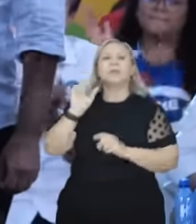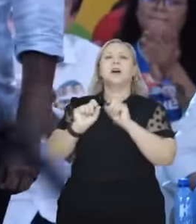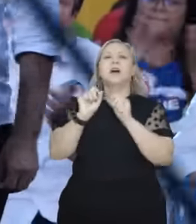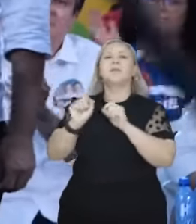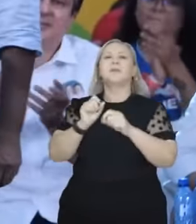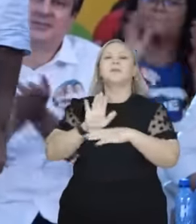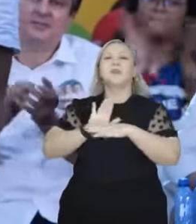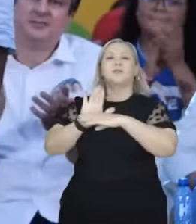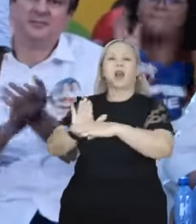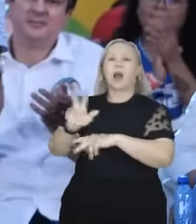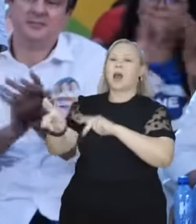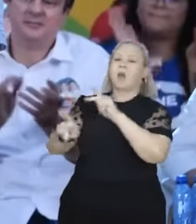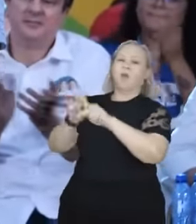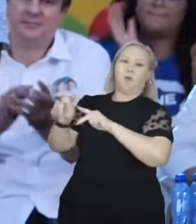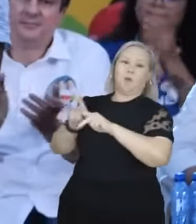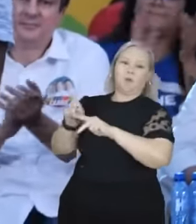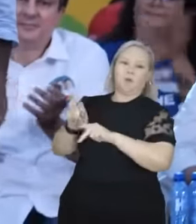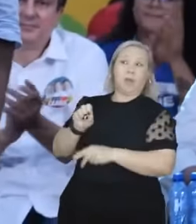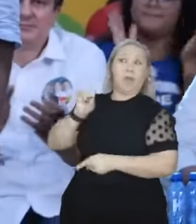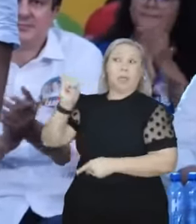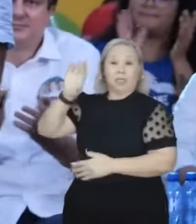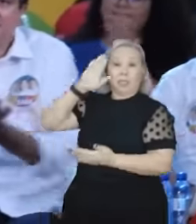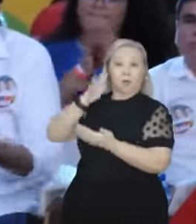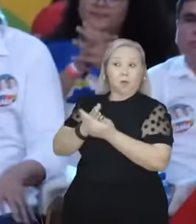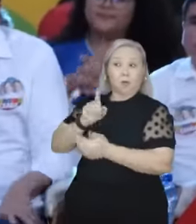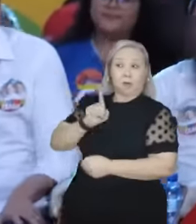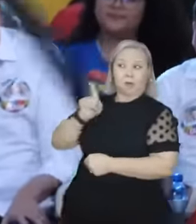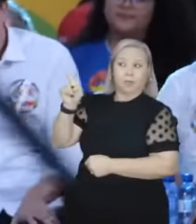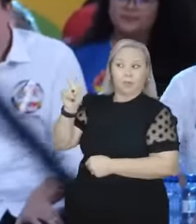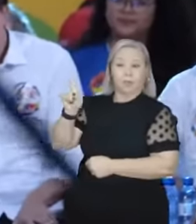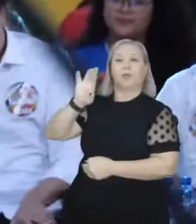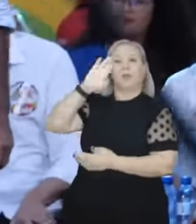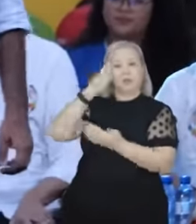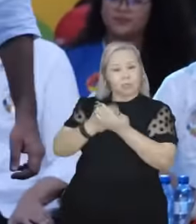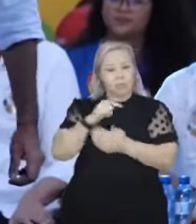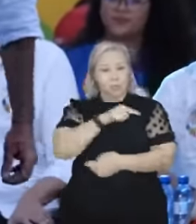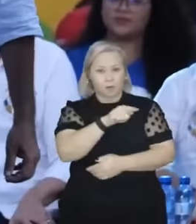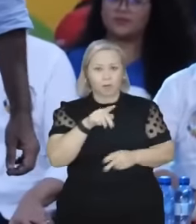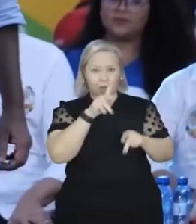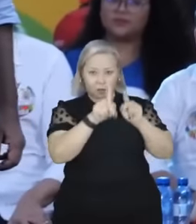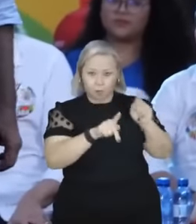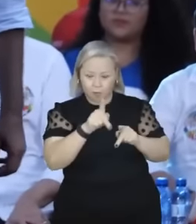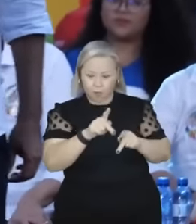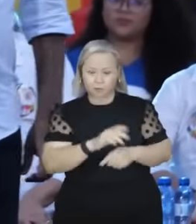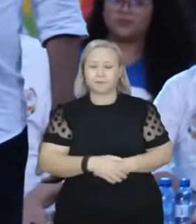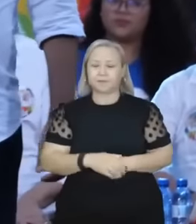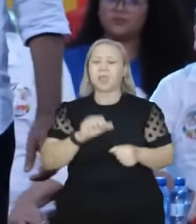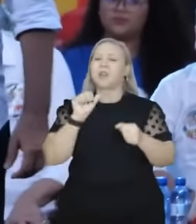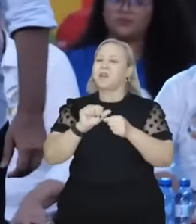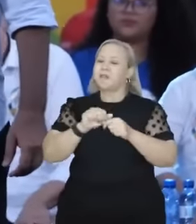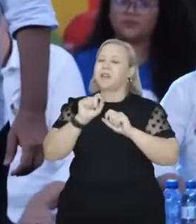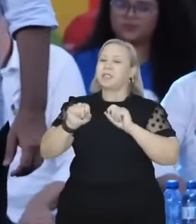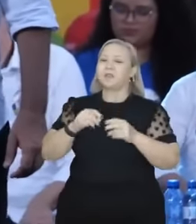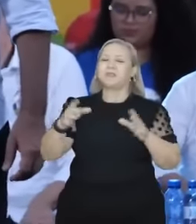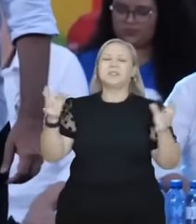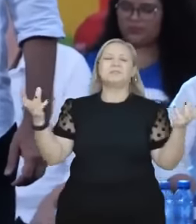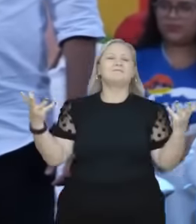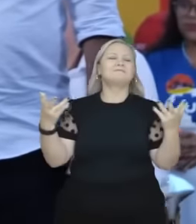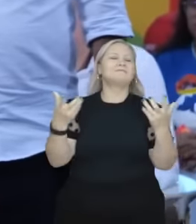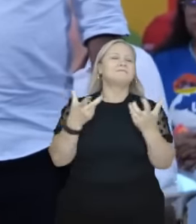você e se você confiar nele. É isso que vai fazer você fazer um extraordinário governo. Por isso, meus